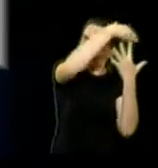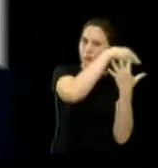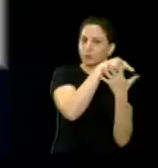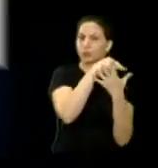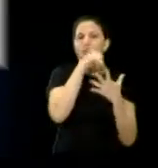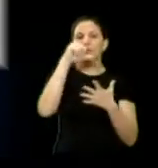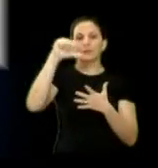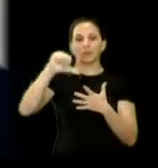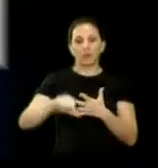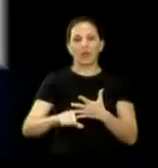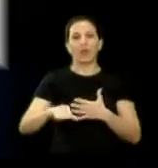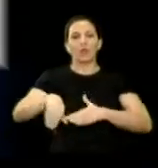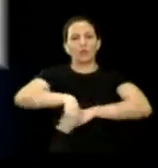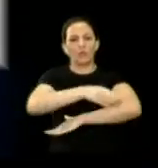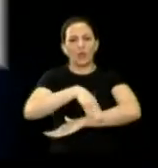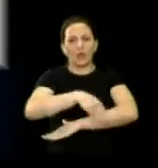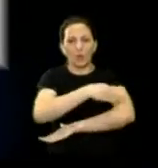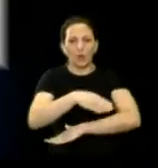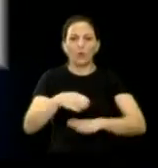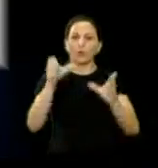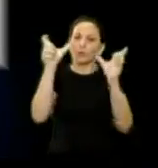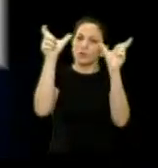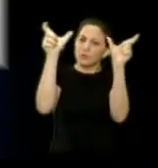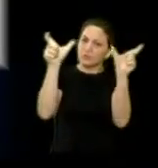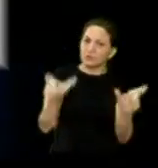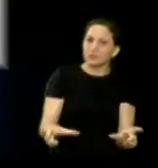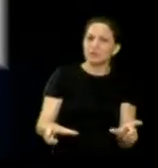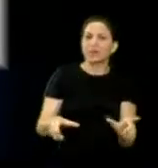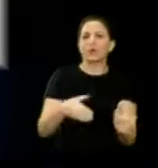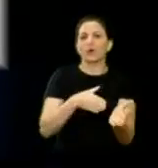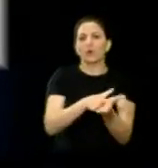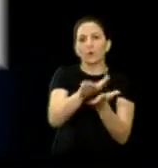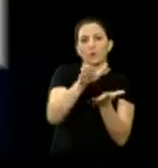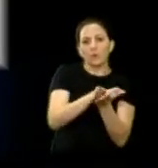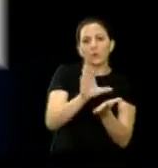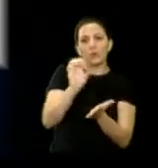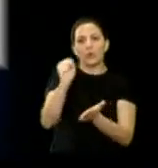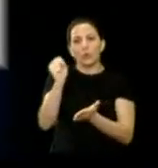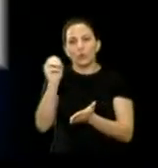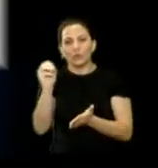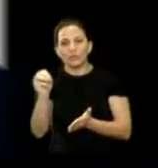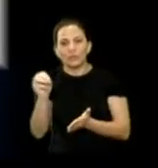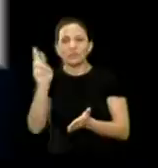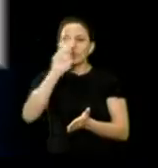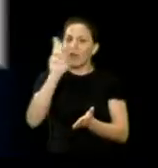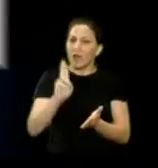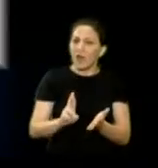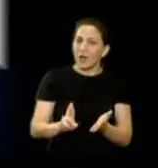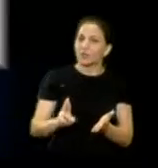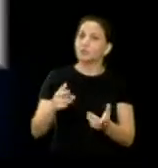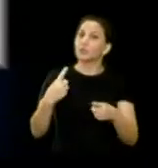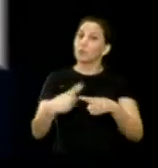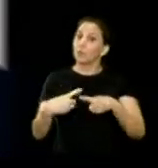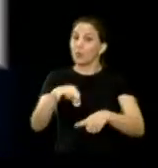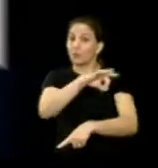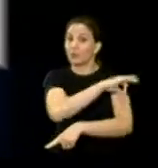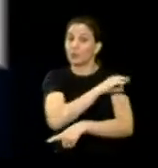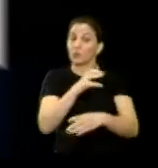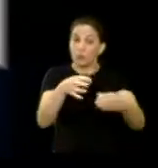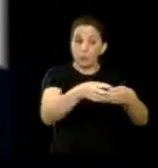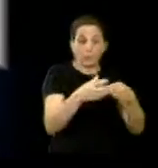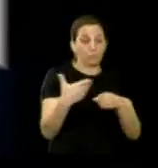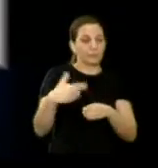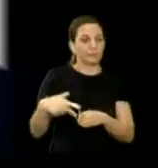poda e joga no meio da rua, e o cidadão poda uma árvore multado quase em R$800, que vem uma multa. E a prefeitura não tem equipe para fazer a poda de